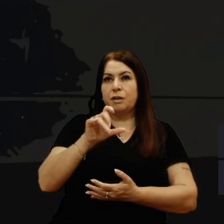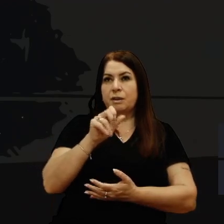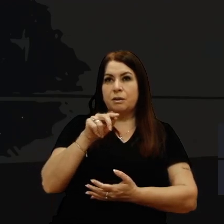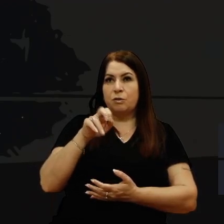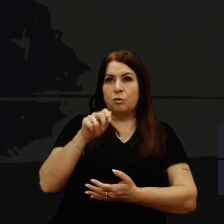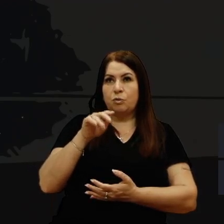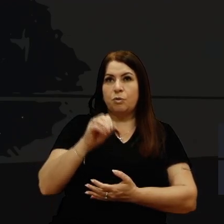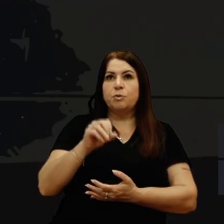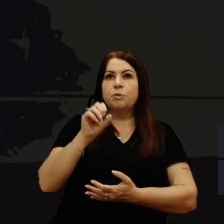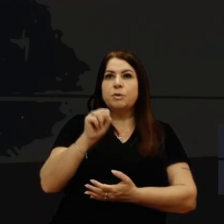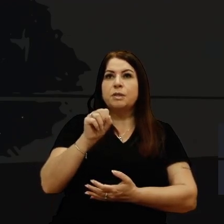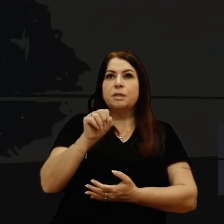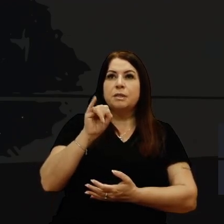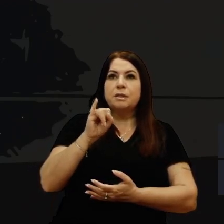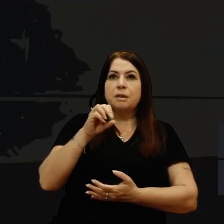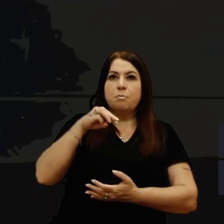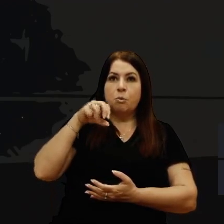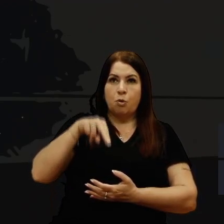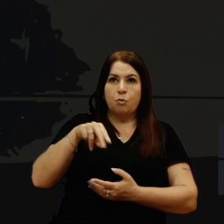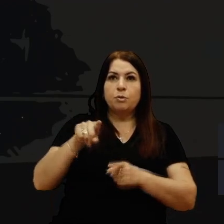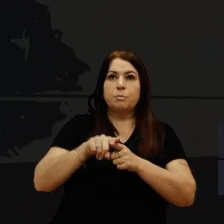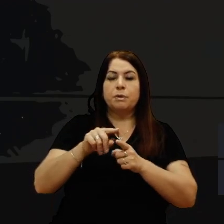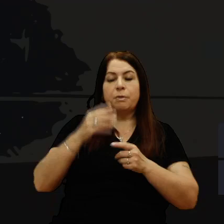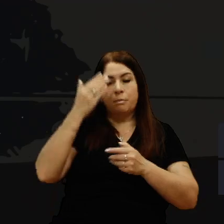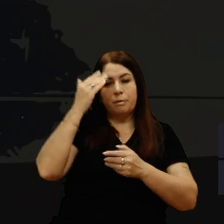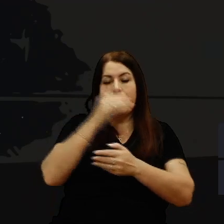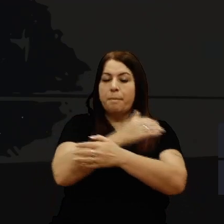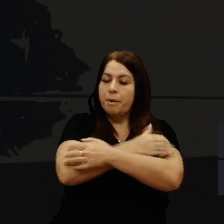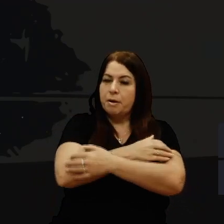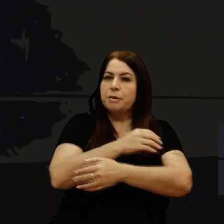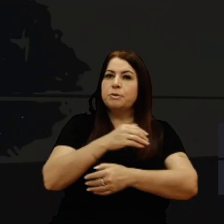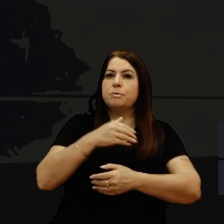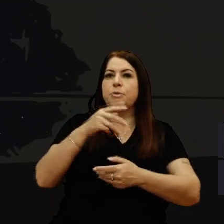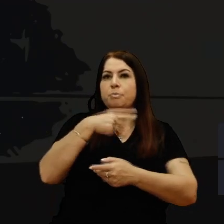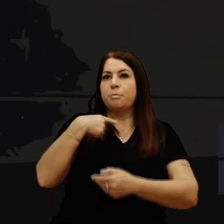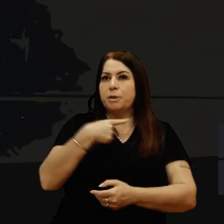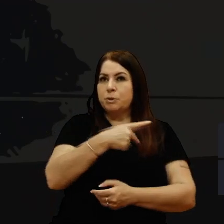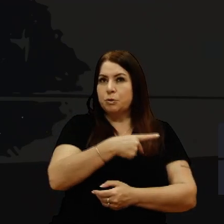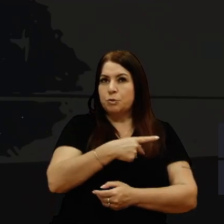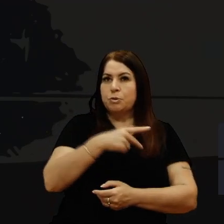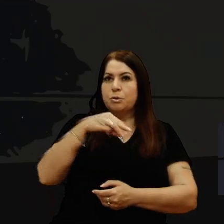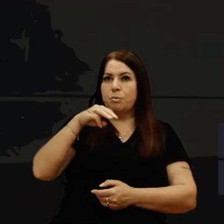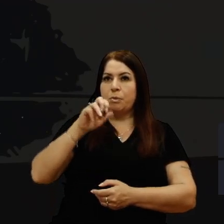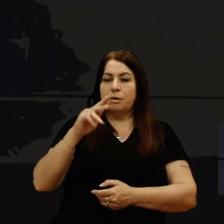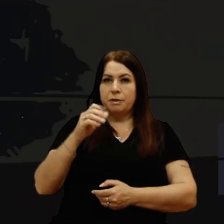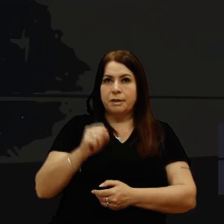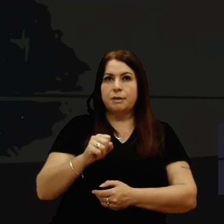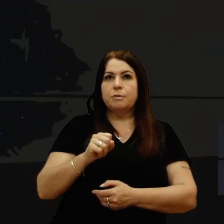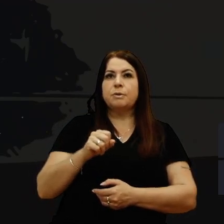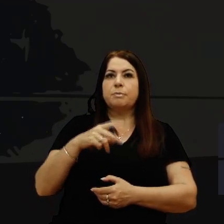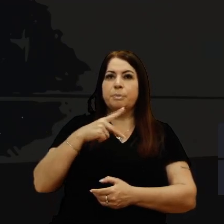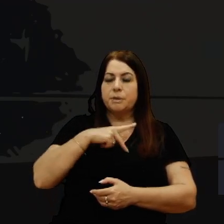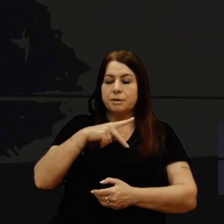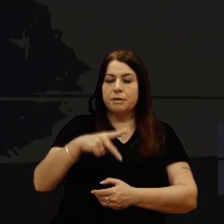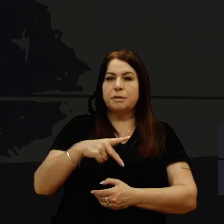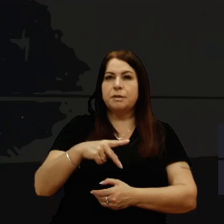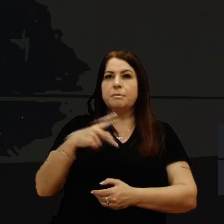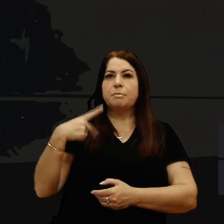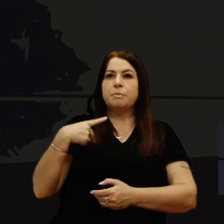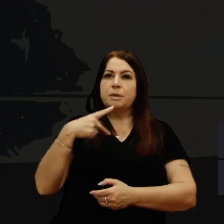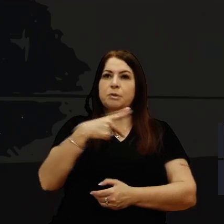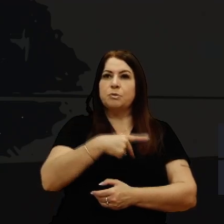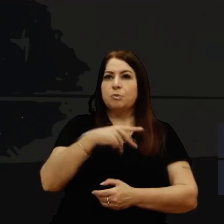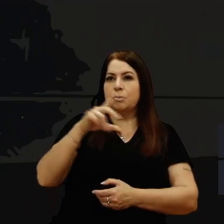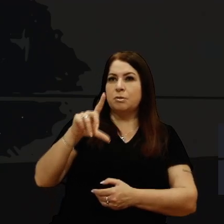Quero mandar lá um abraço para o pastor Matheus Levi, que é o presidente, também pastor Cláudio Chatati, que foi